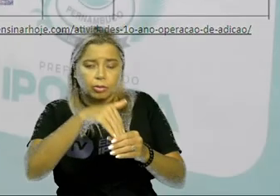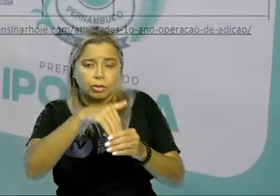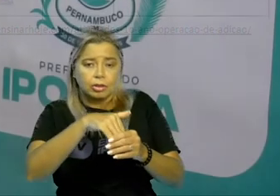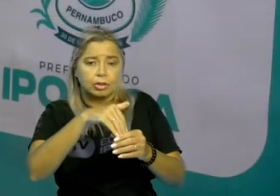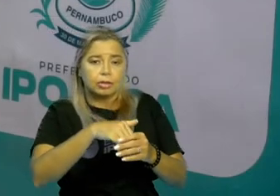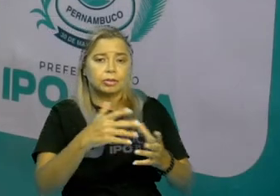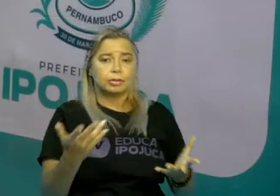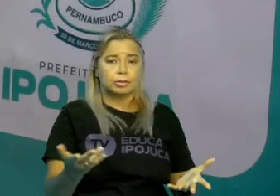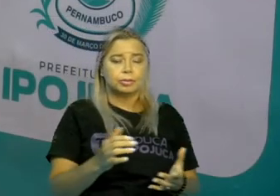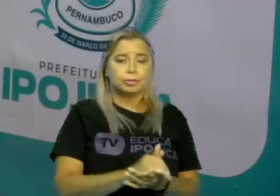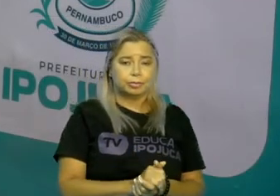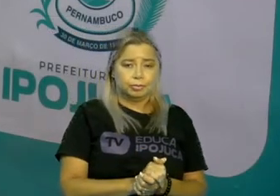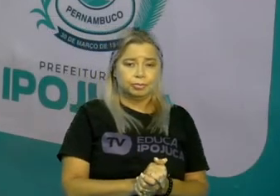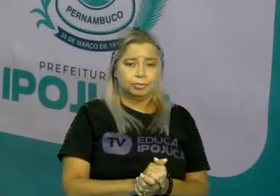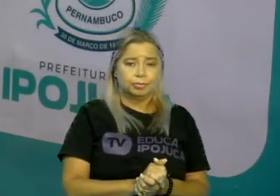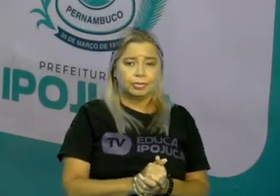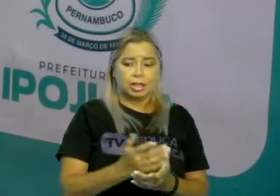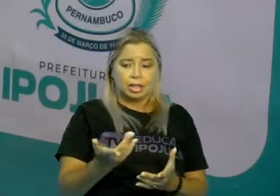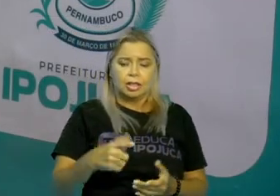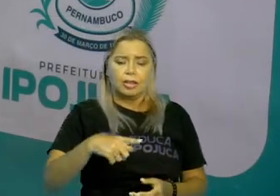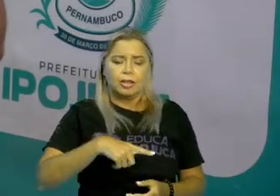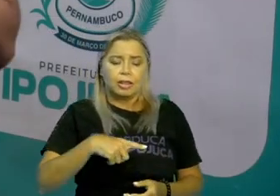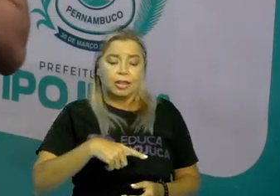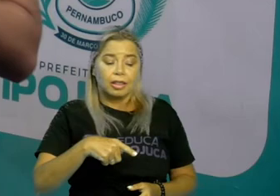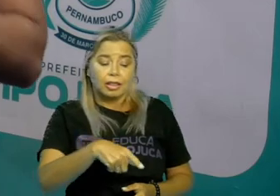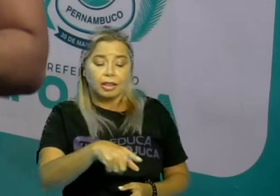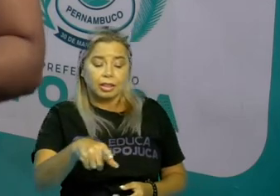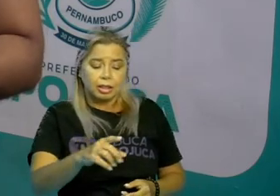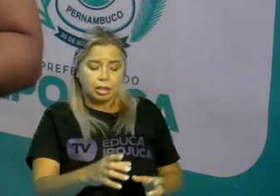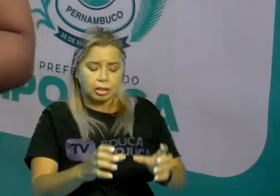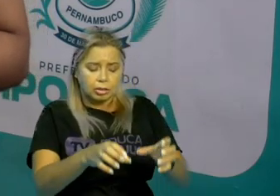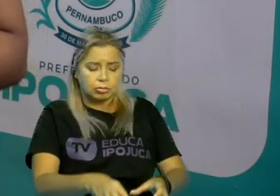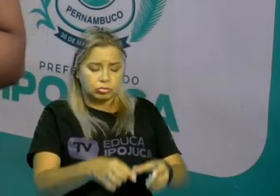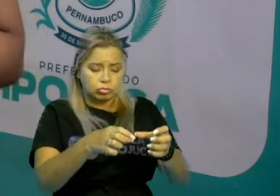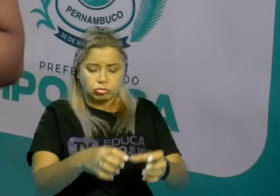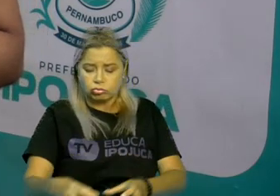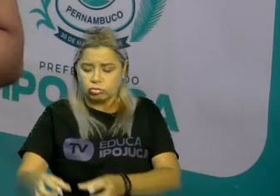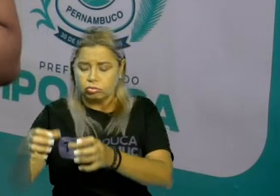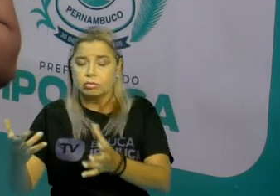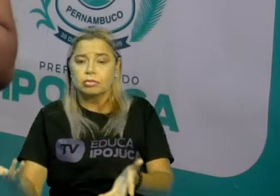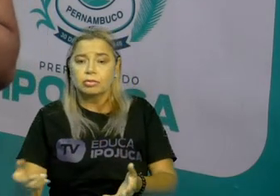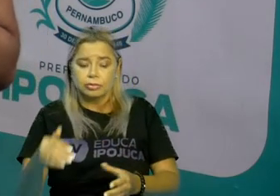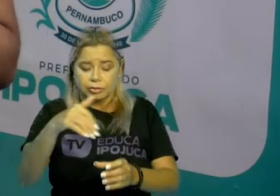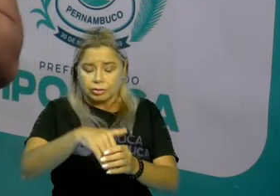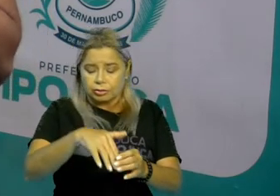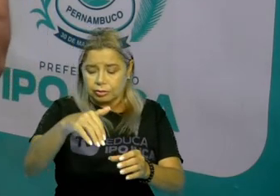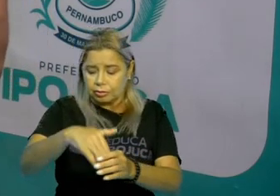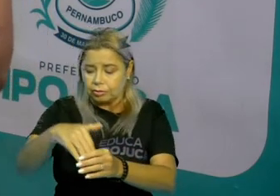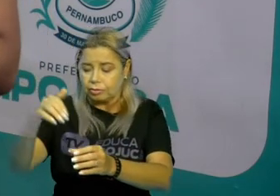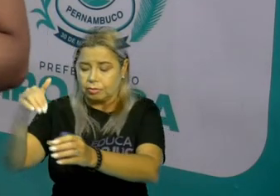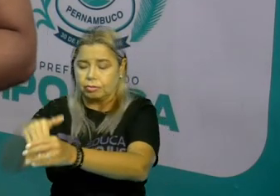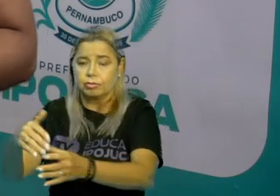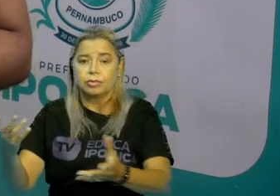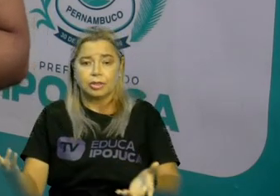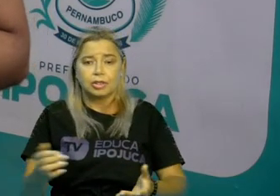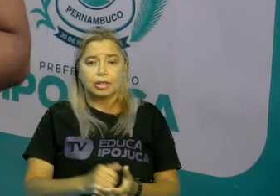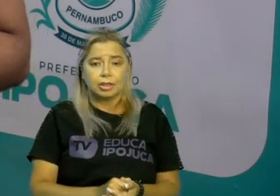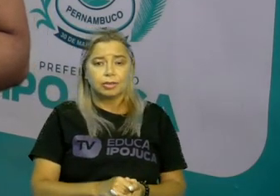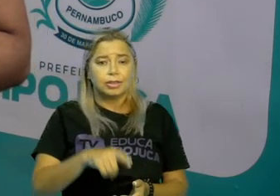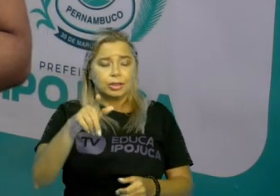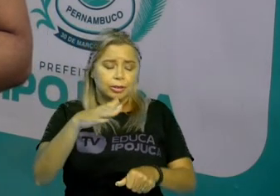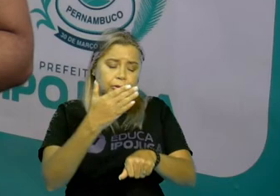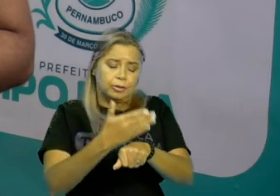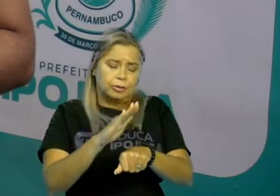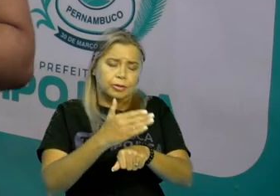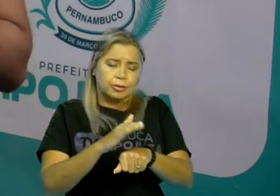guardado e quem vai ter maior quantidade de dinheiro no cofrinho guardado portado Execute bem o